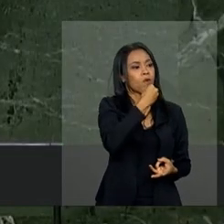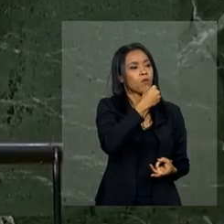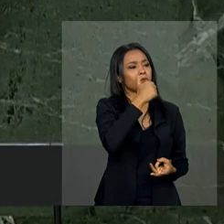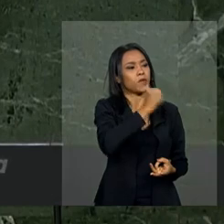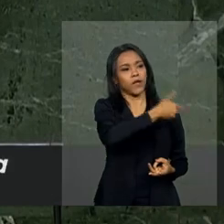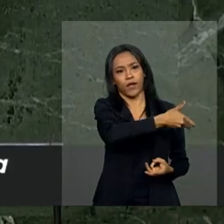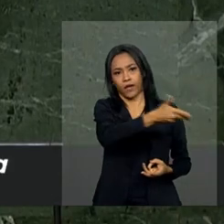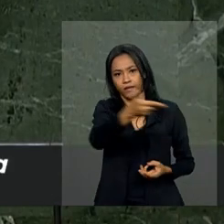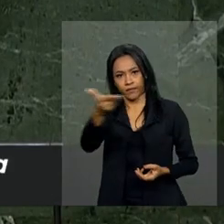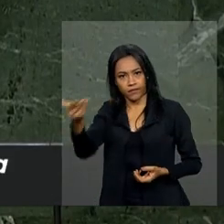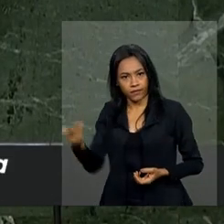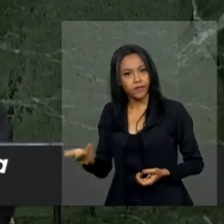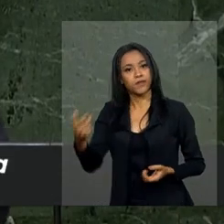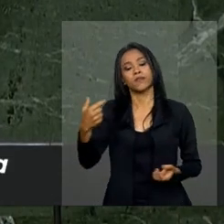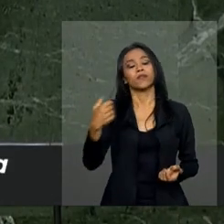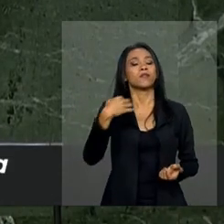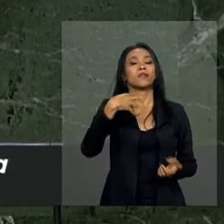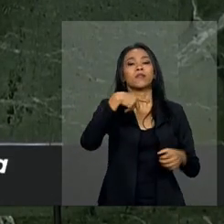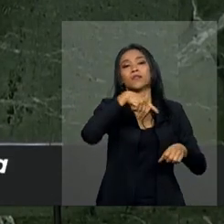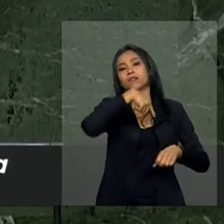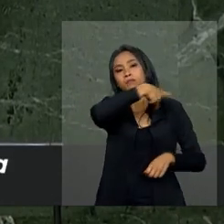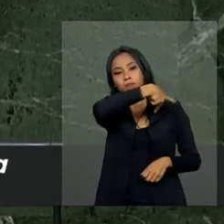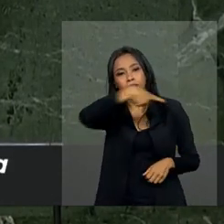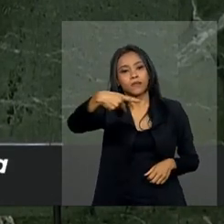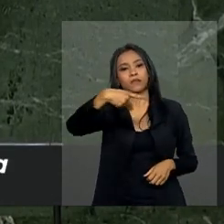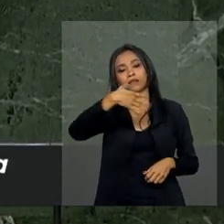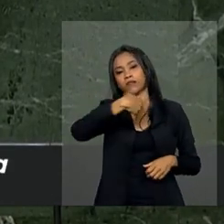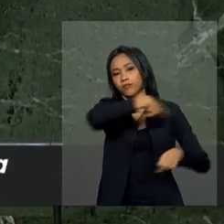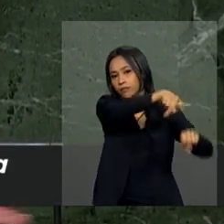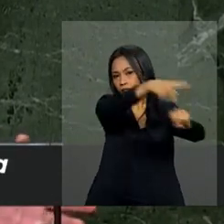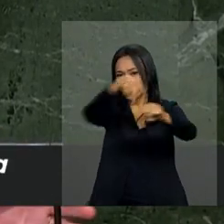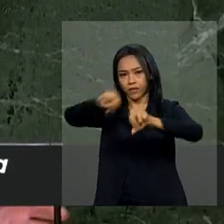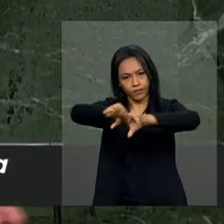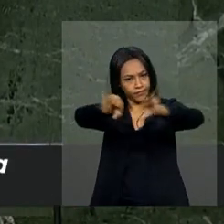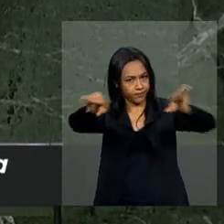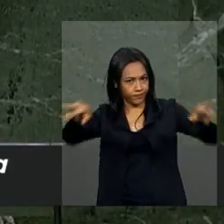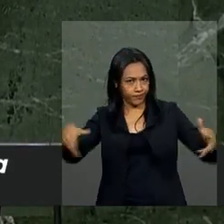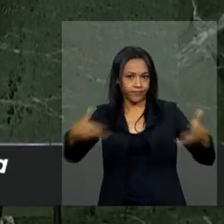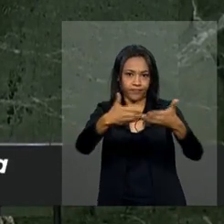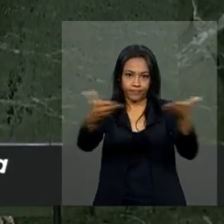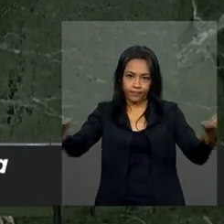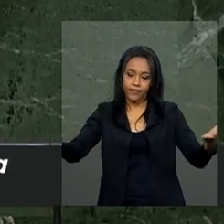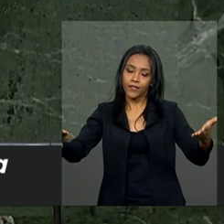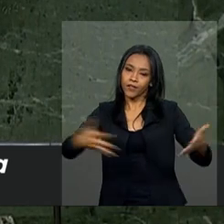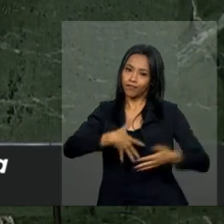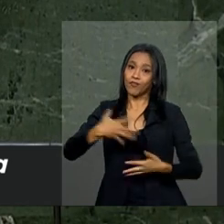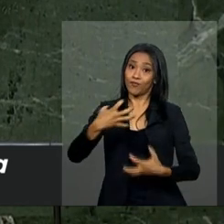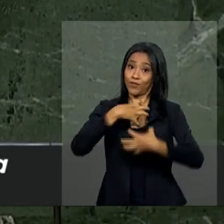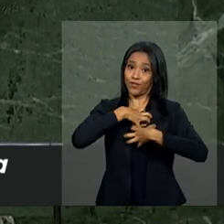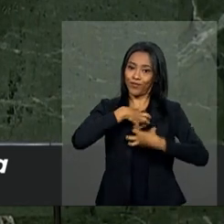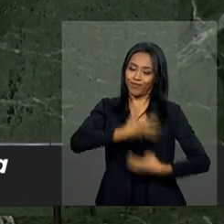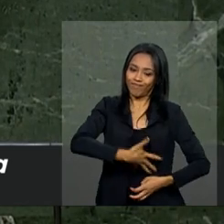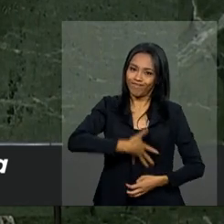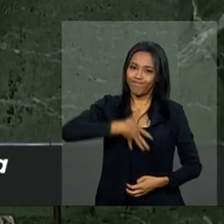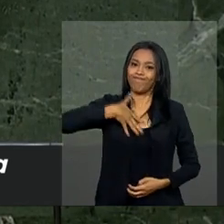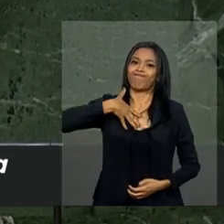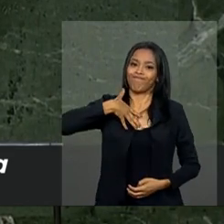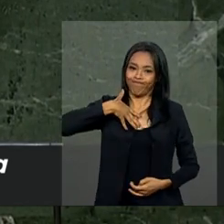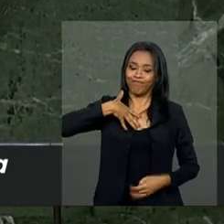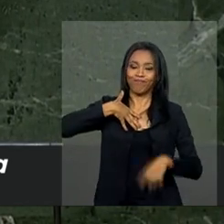de Estado e de delegação, senhoras e senhores, é uma honra, naturalmente, para o